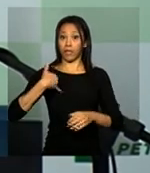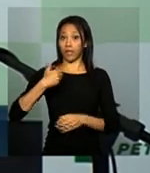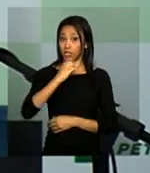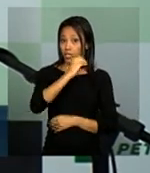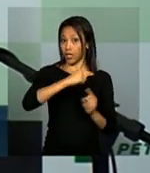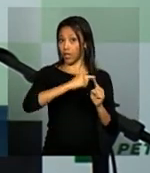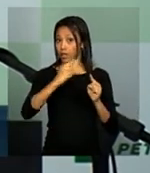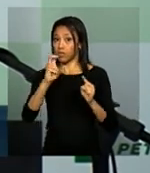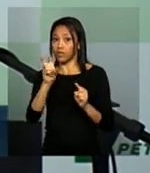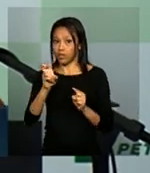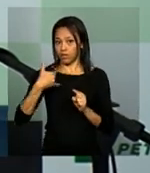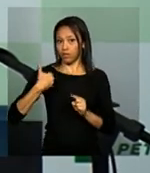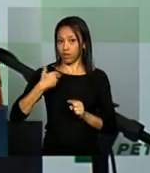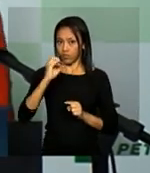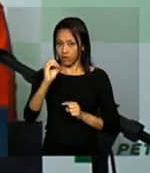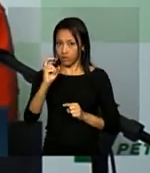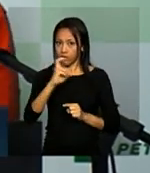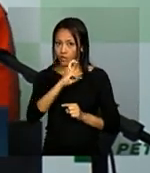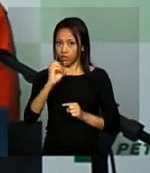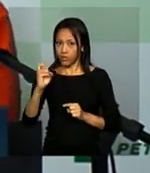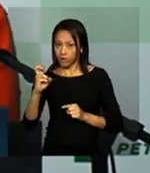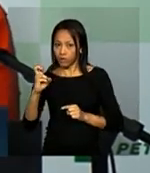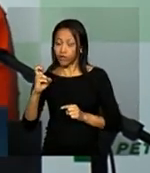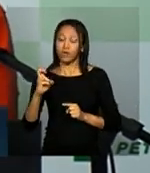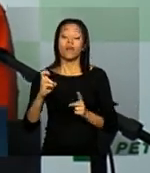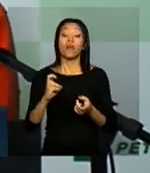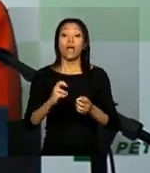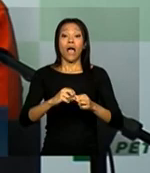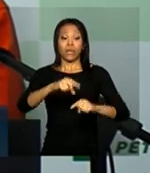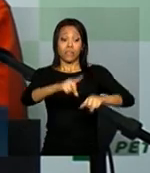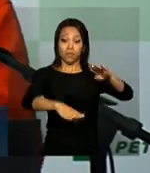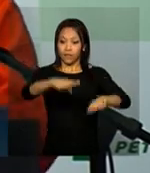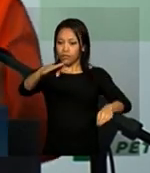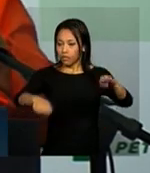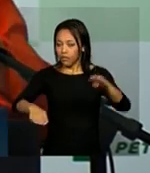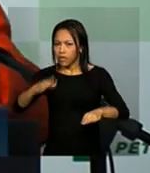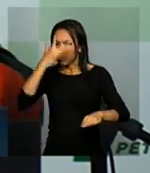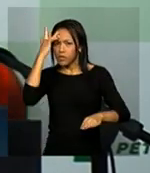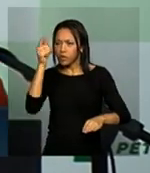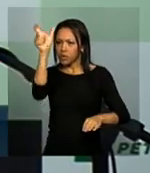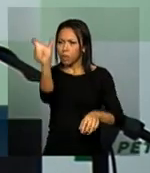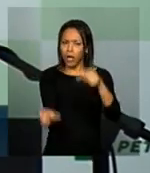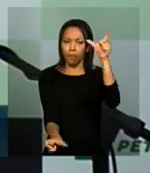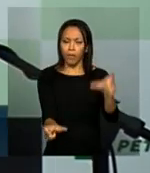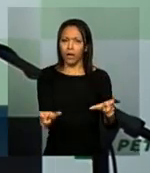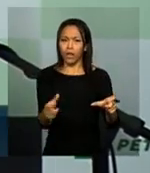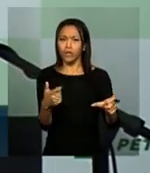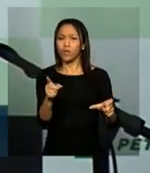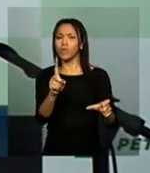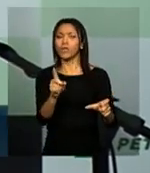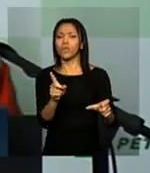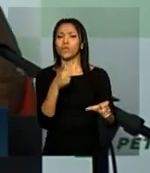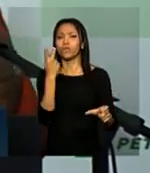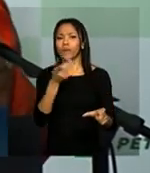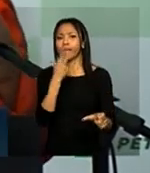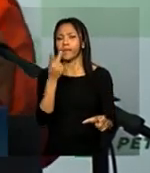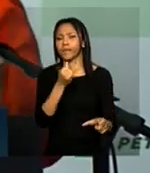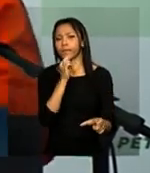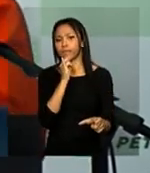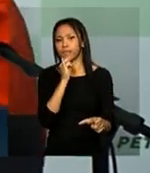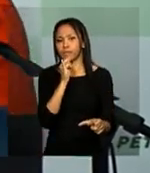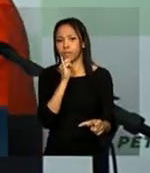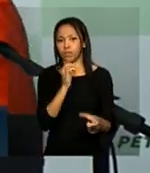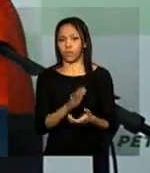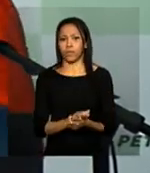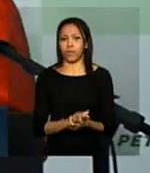0 aos 5 anos. A desigualdade entre as pessoas não é porque, eu não estou falando daquela que faz cada um